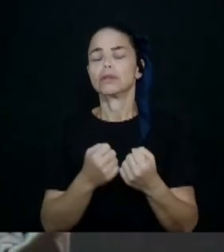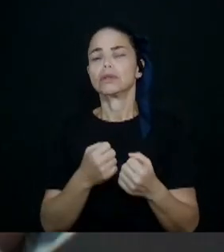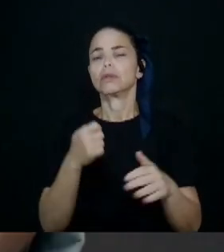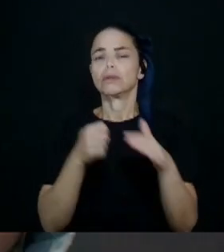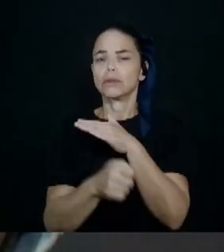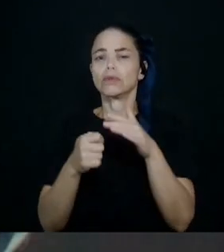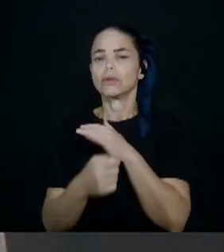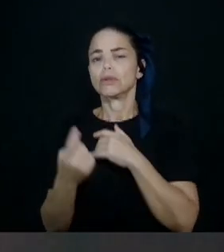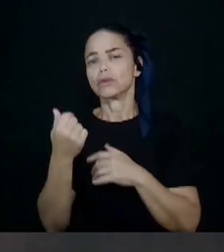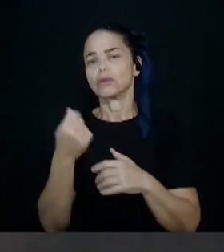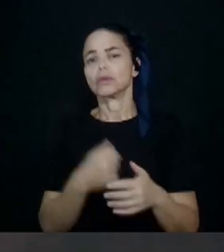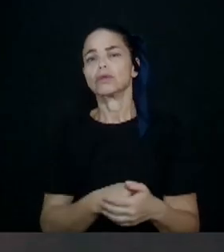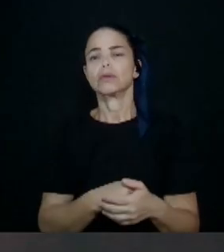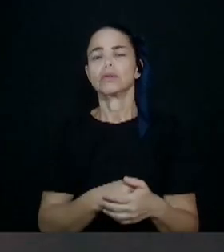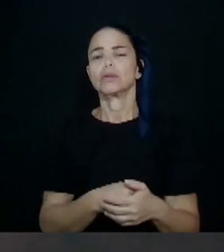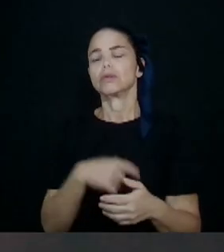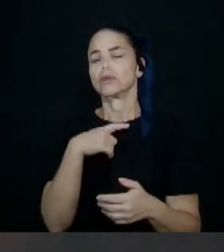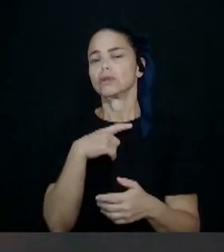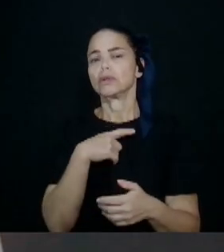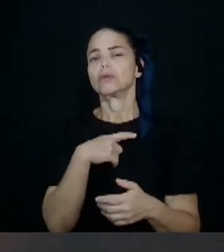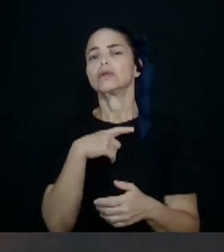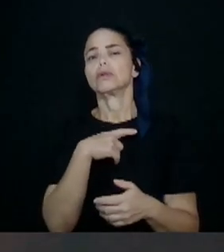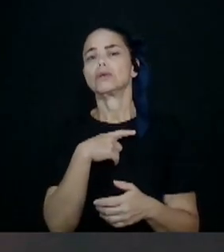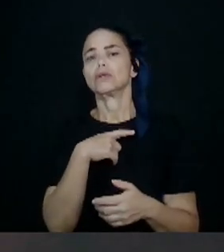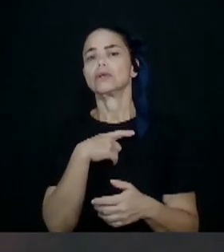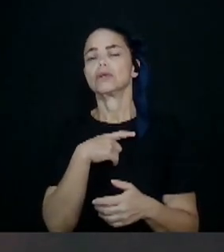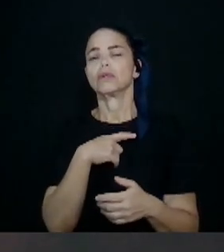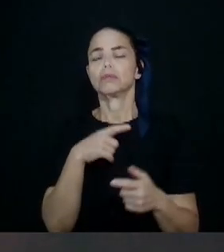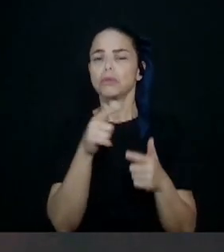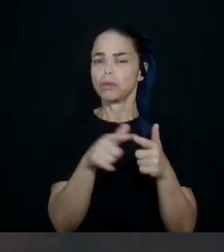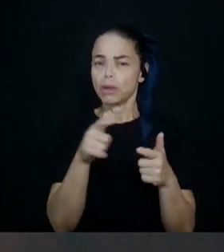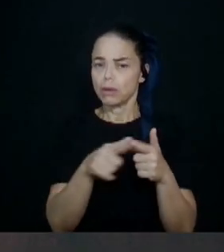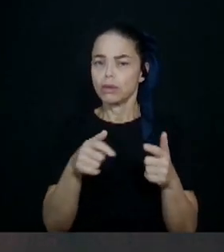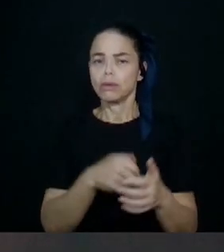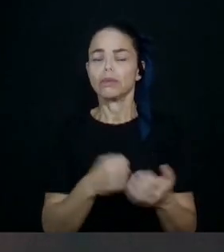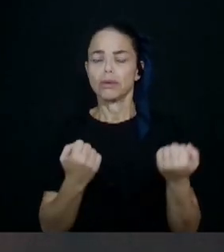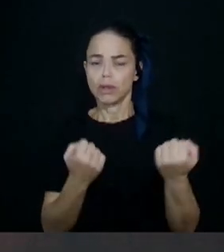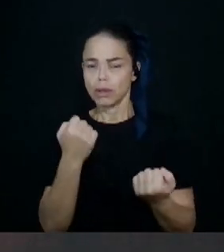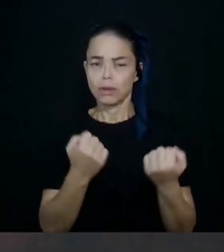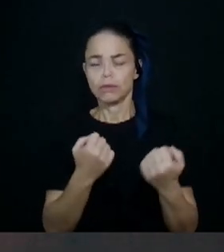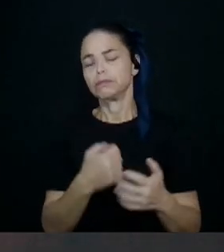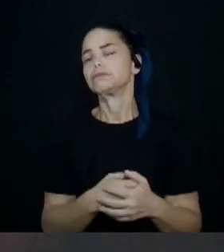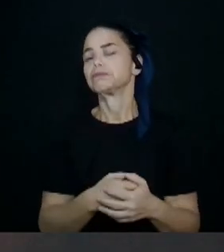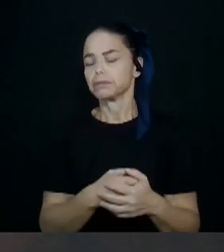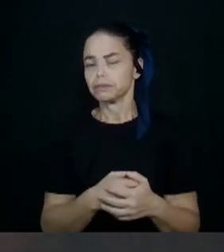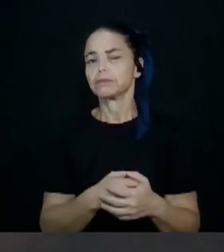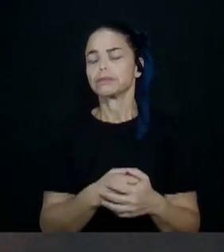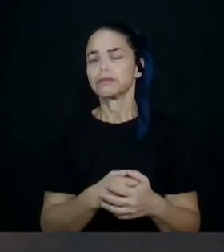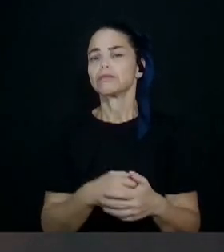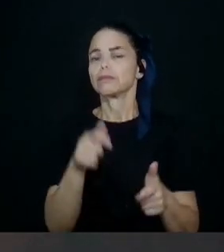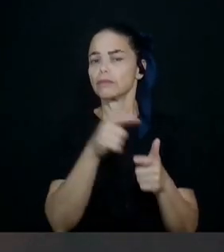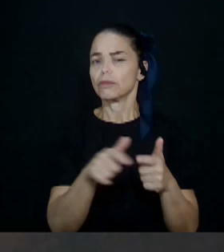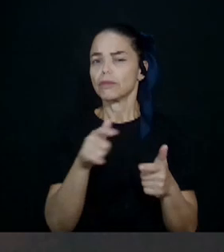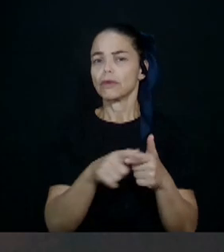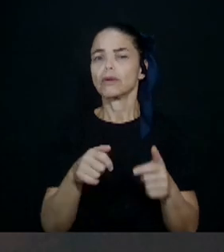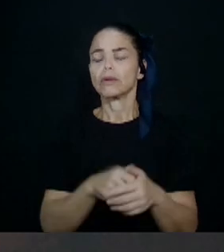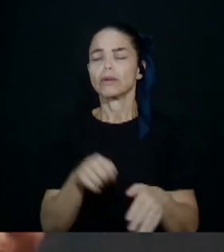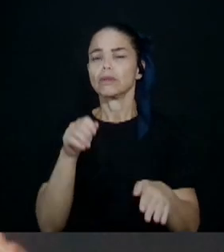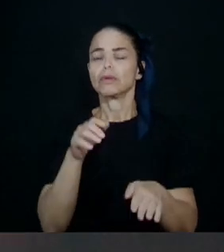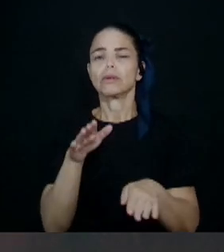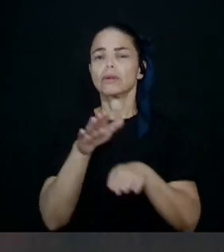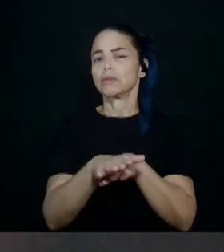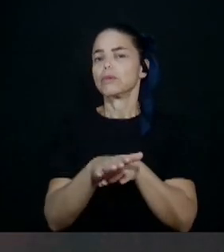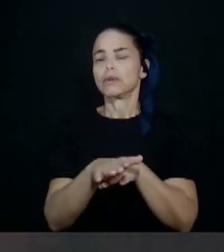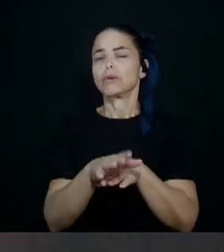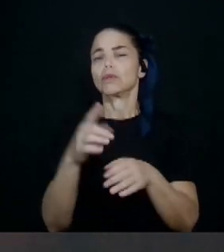lá, não, eu deixo, ele tem pane. Se ele tem pane, um veículo em pane, ele pode parar uma entrada de uma cidade